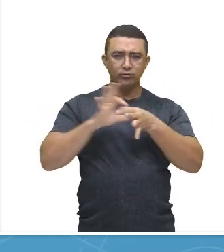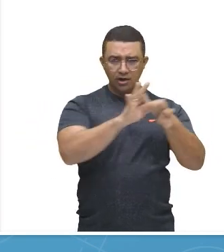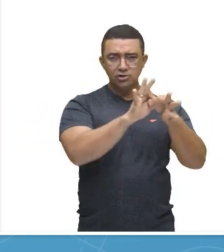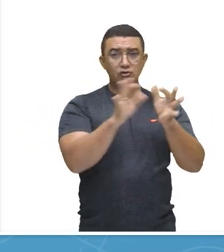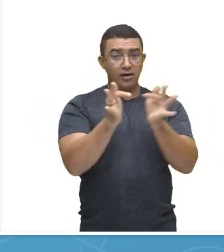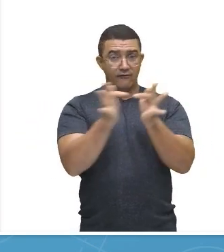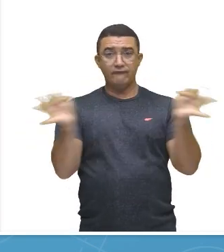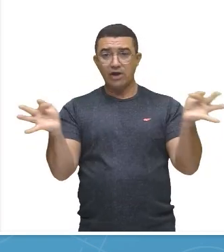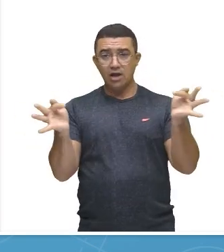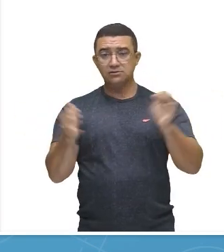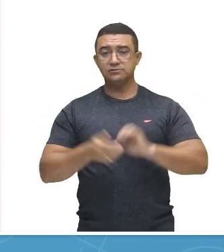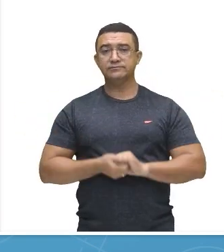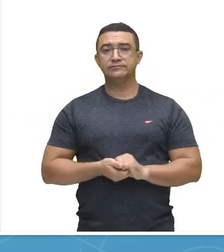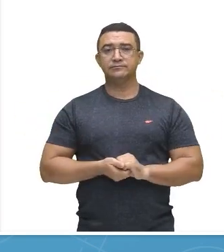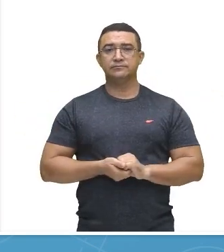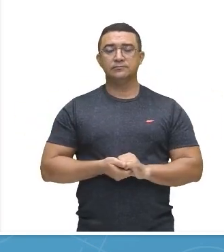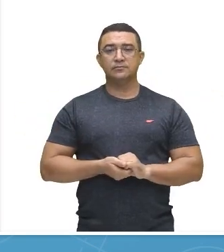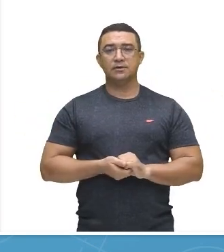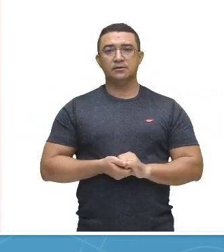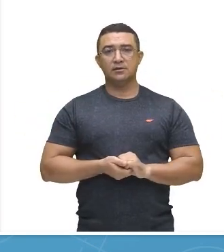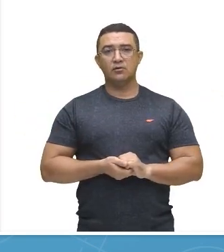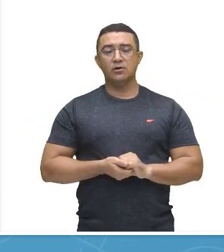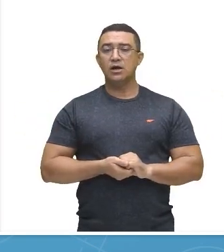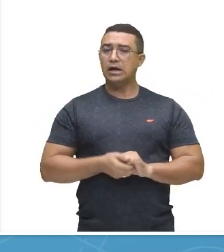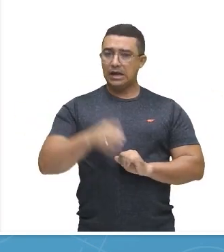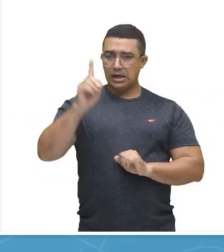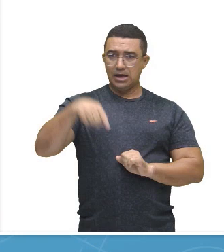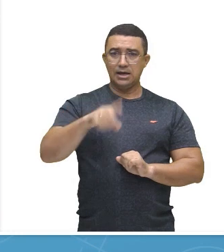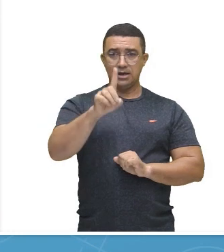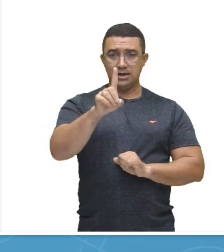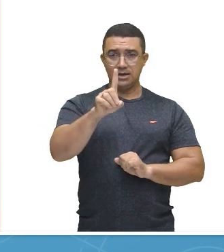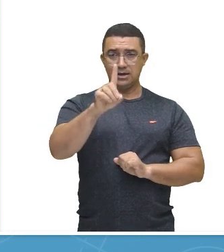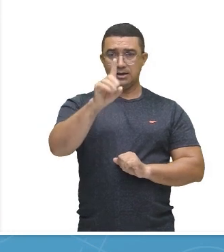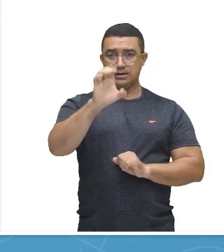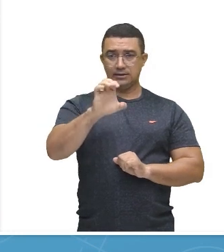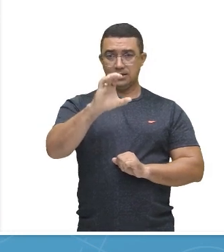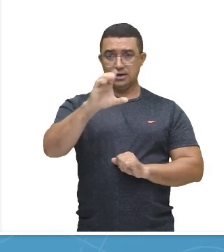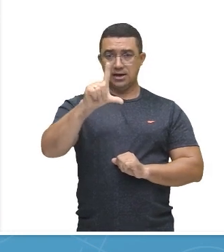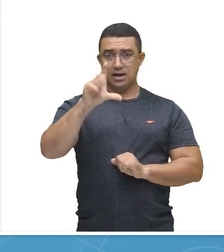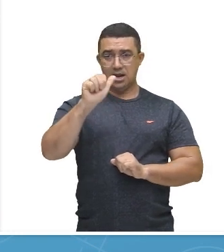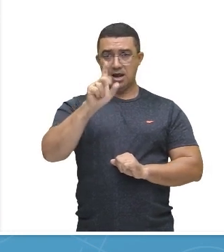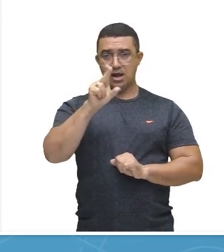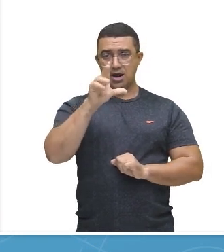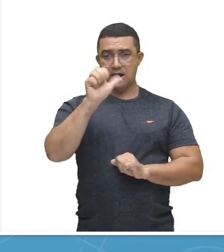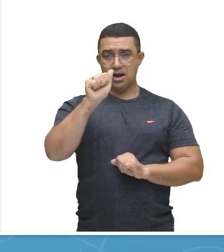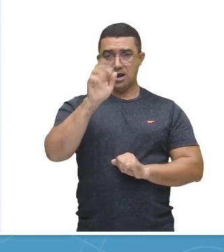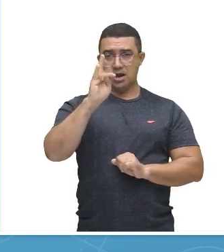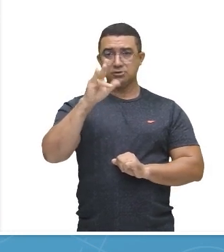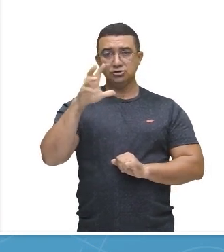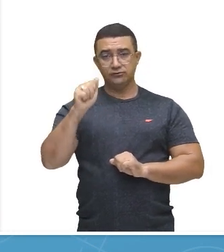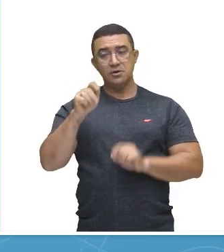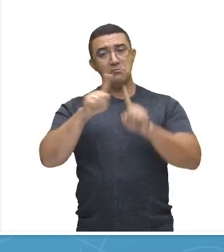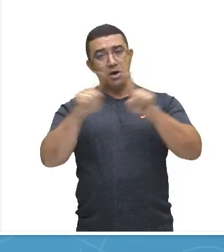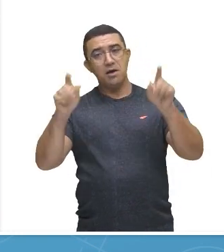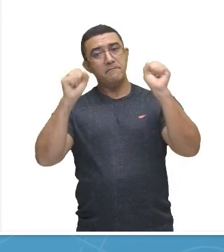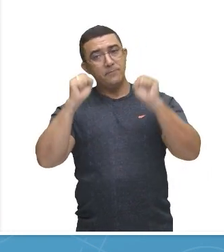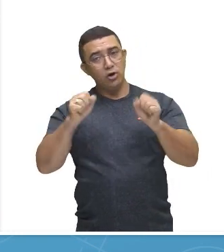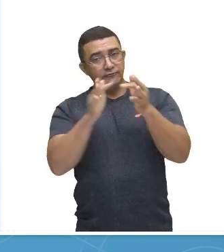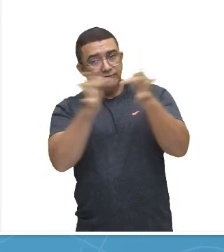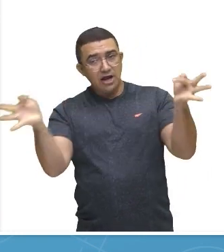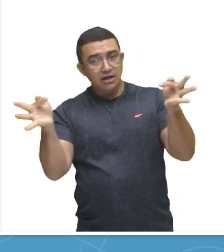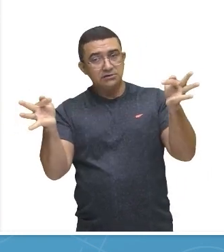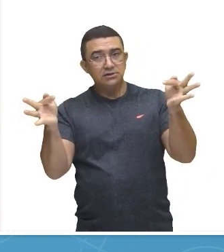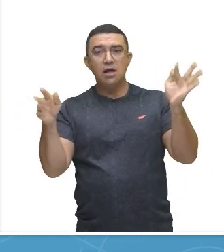Declarar, declarativa, mas ela pode ser afirmativa ou negativa. Olha que imagem linda ao lado. E observe a frase